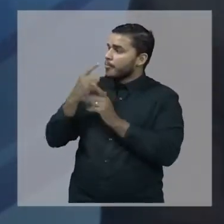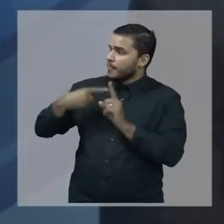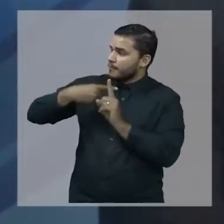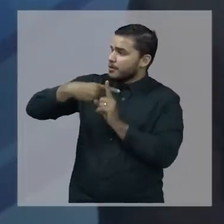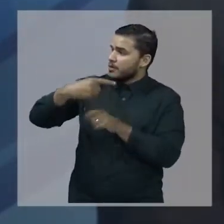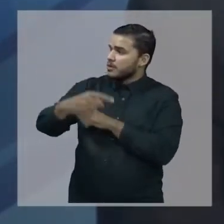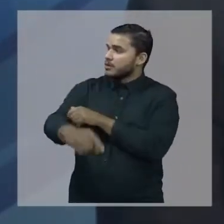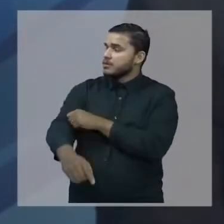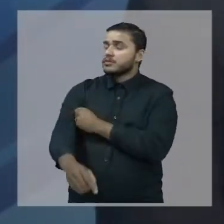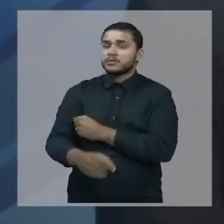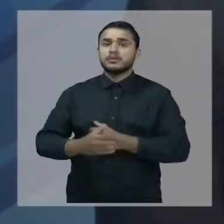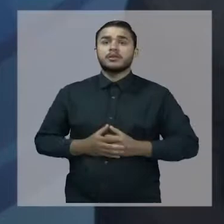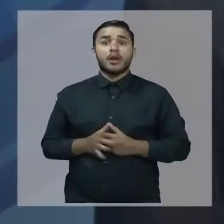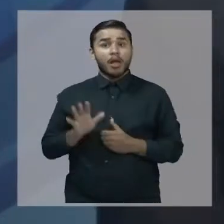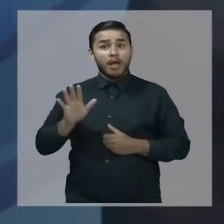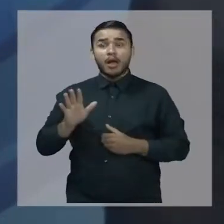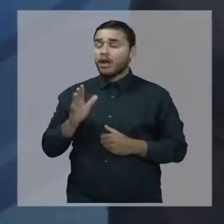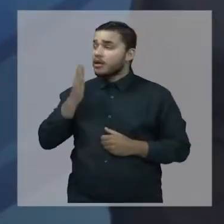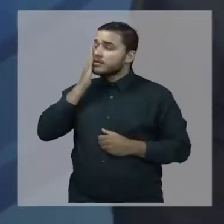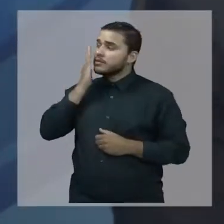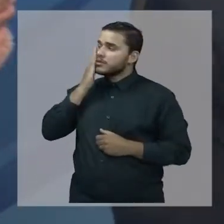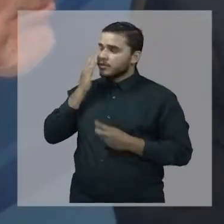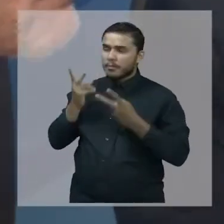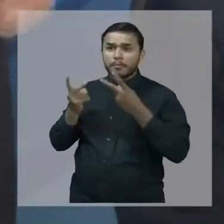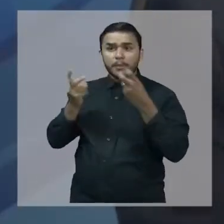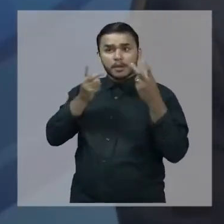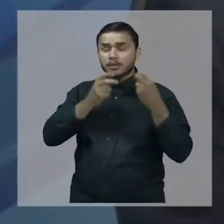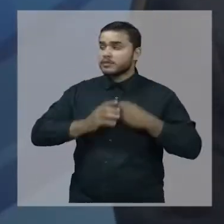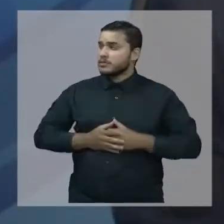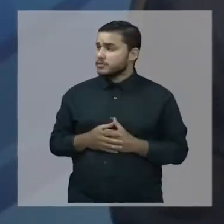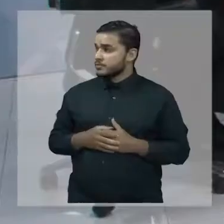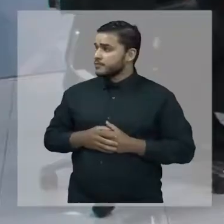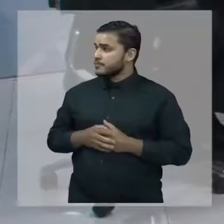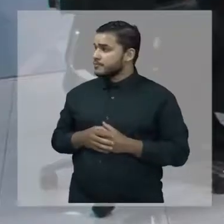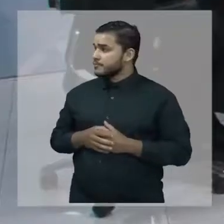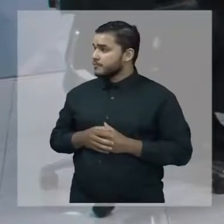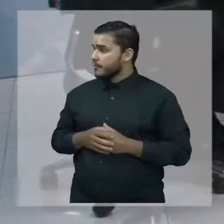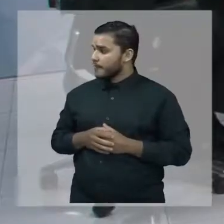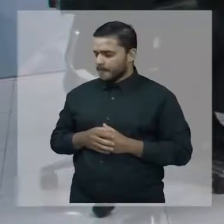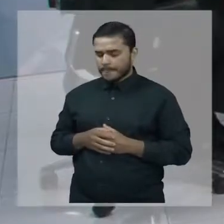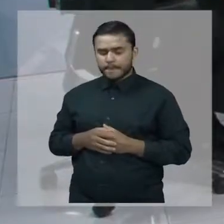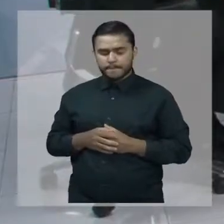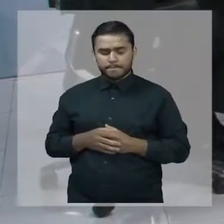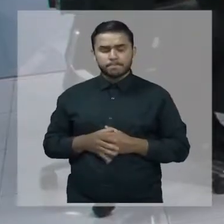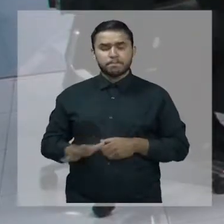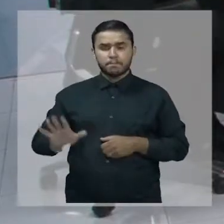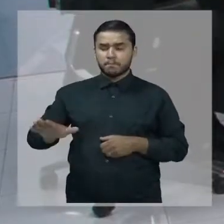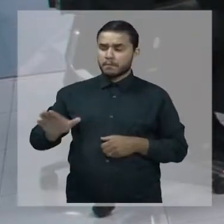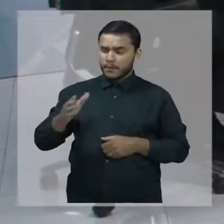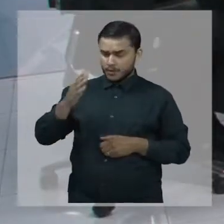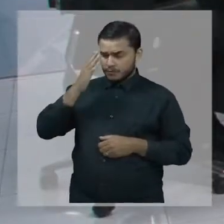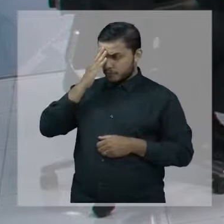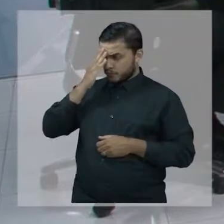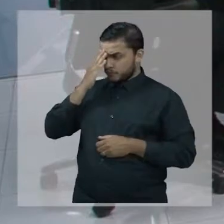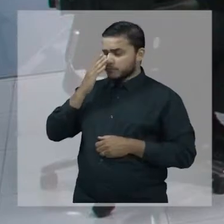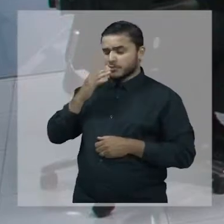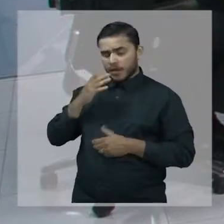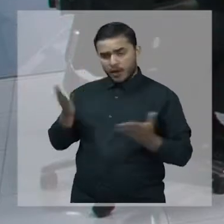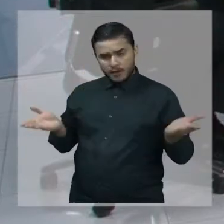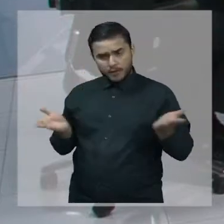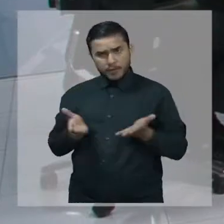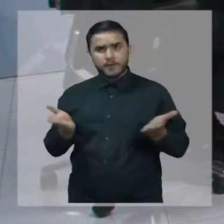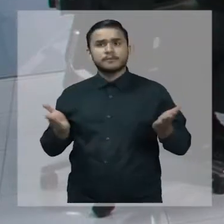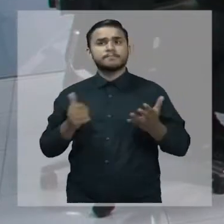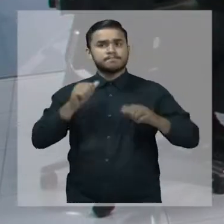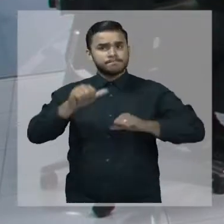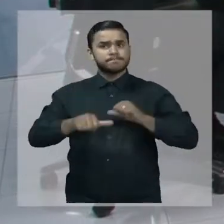representar muito. Então são essas realidades que nós enfrentamos. E vão ter que ser agora